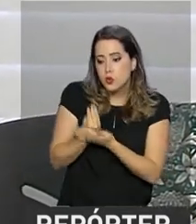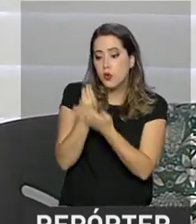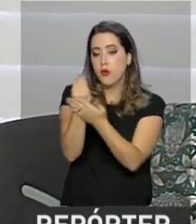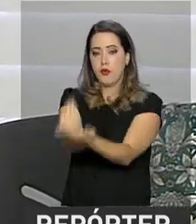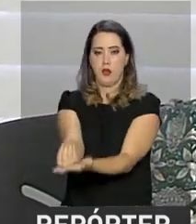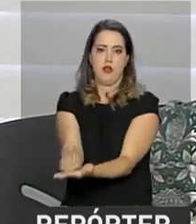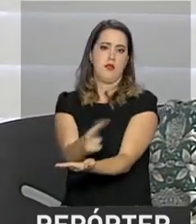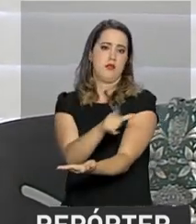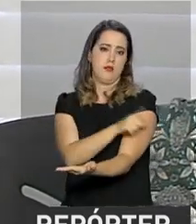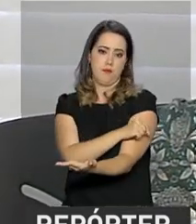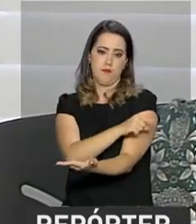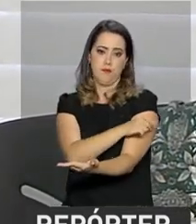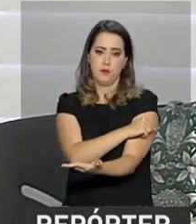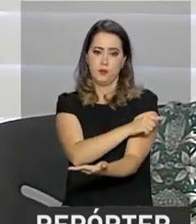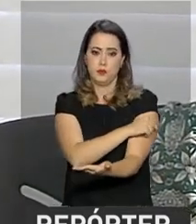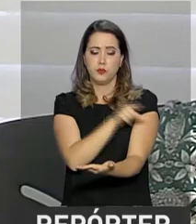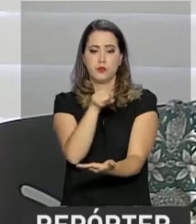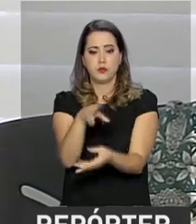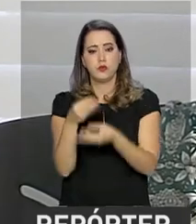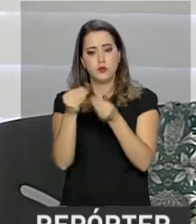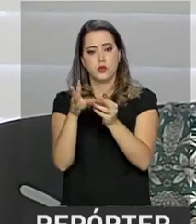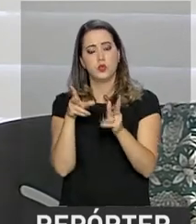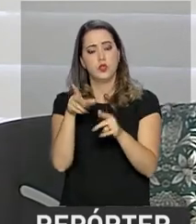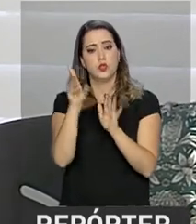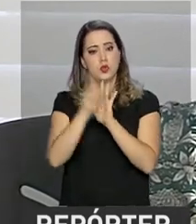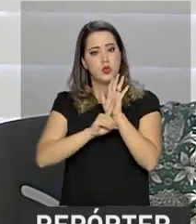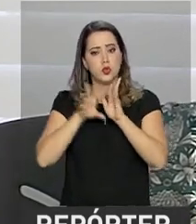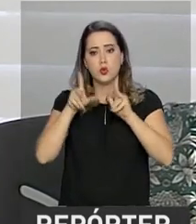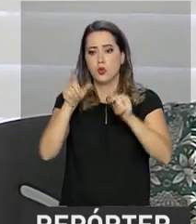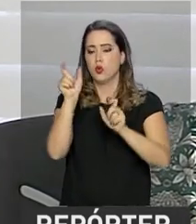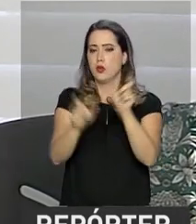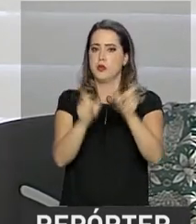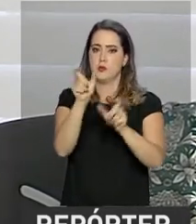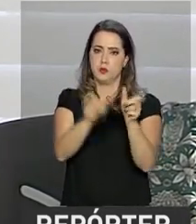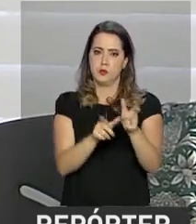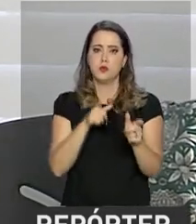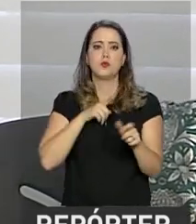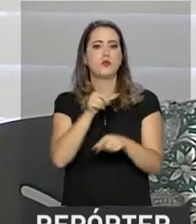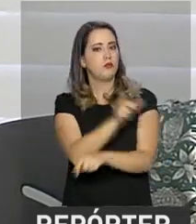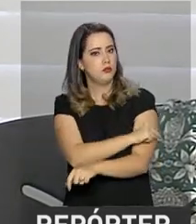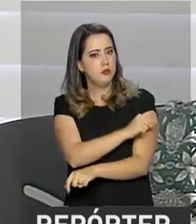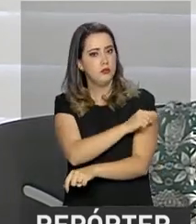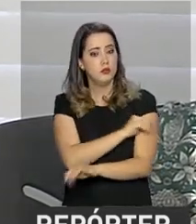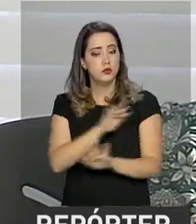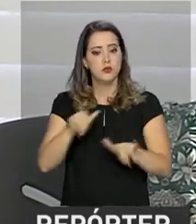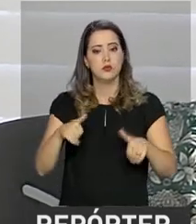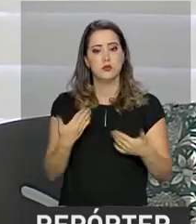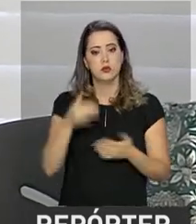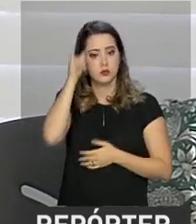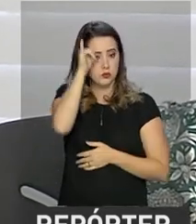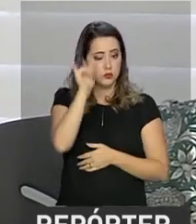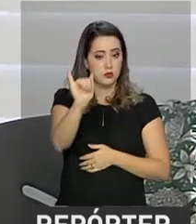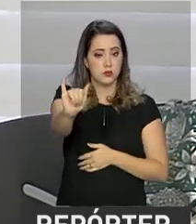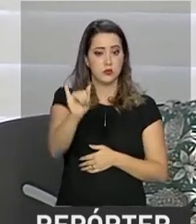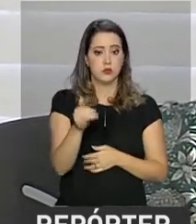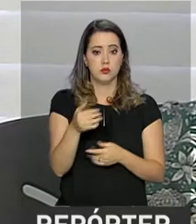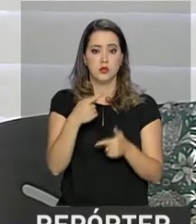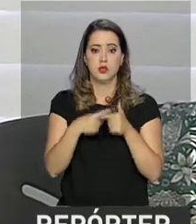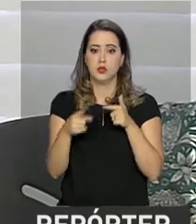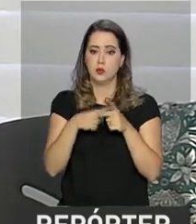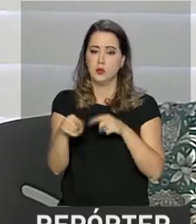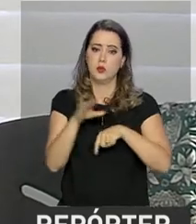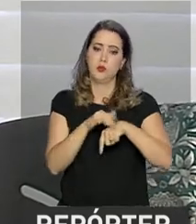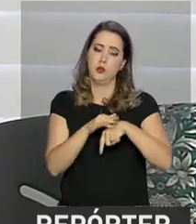população e garantindo assim que toda a população esteja devidamente imunizada e dessa forma evitar que aconteça